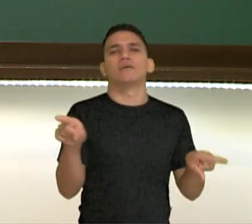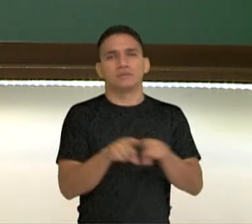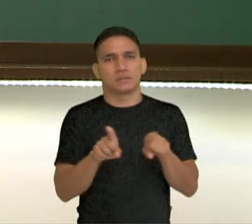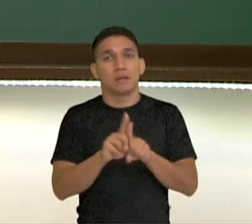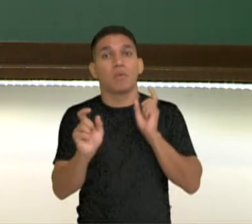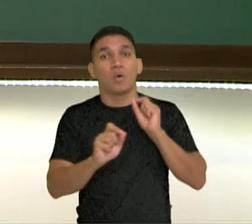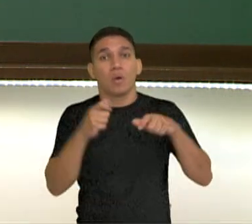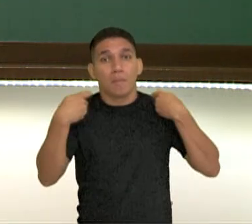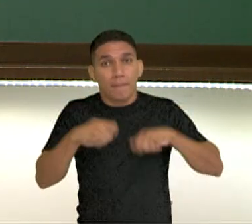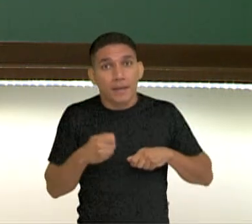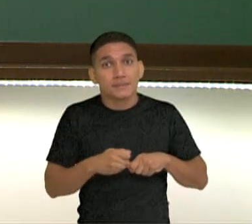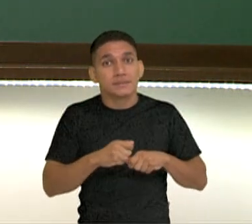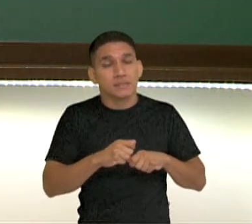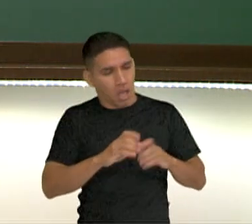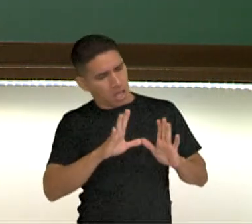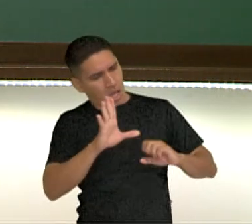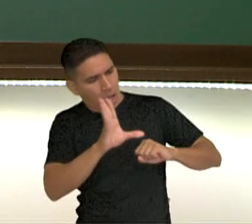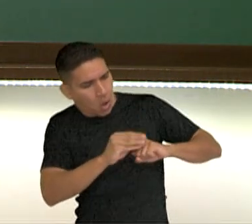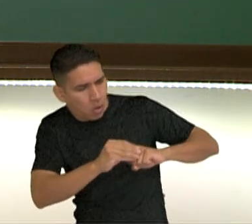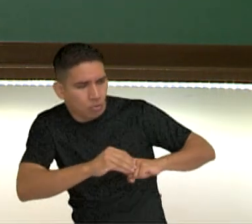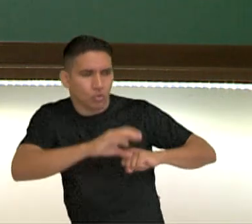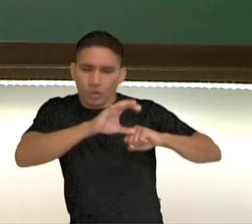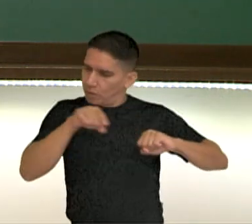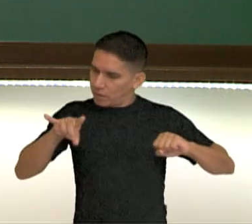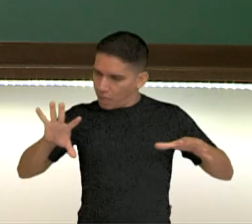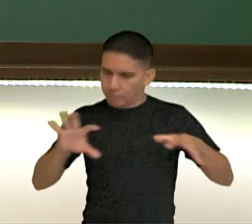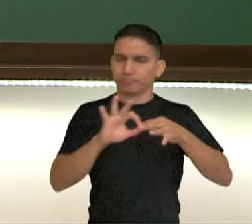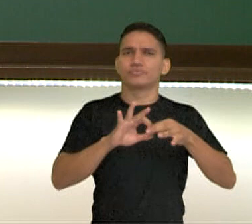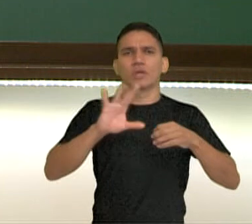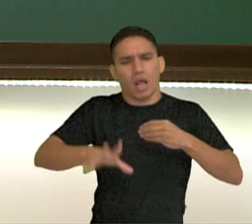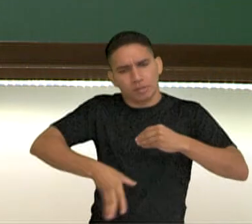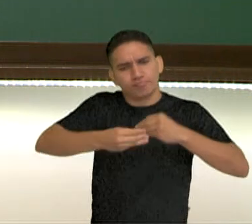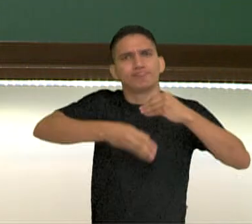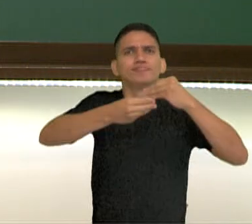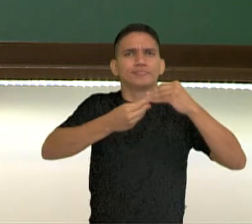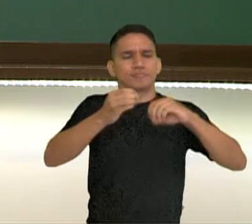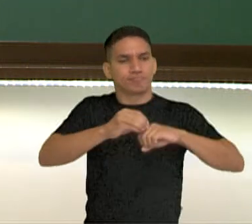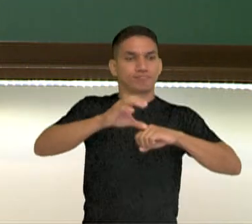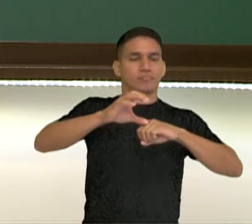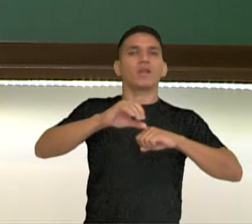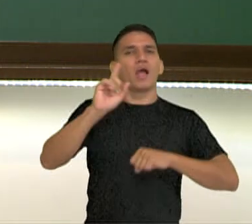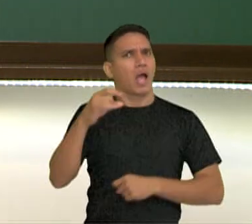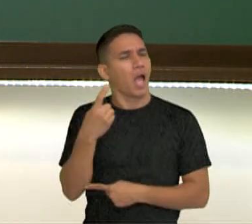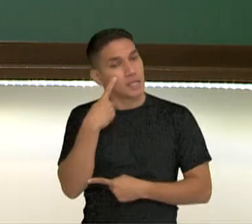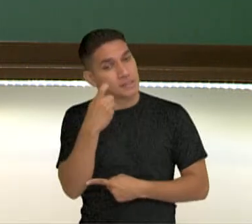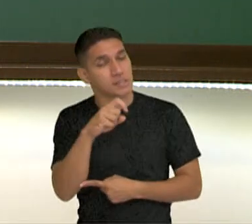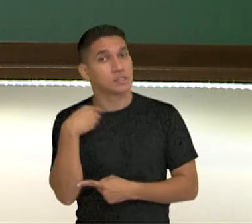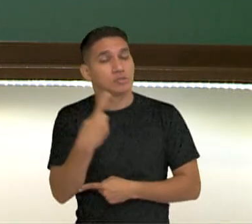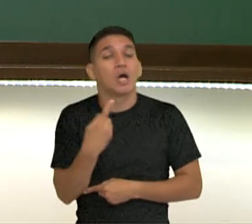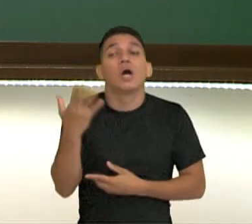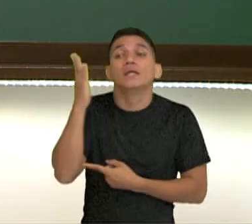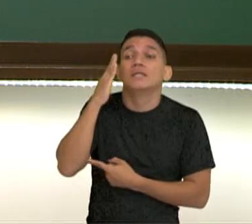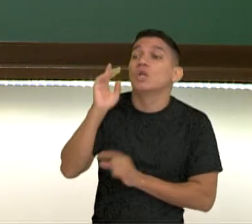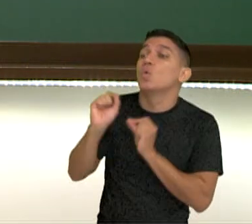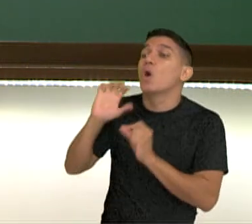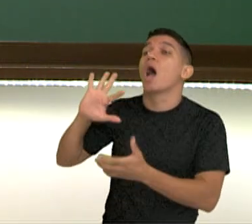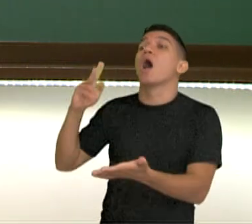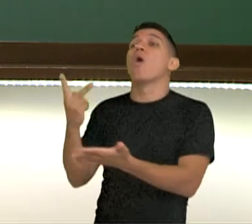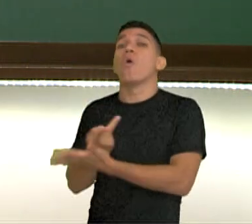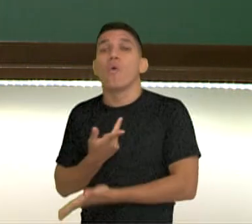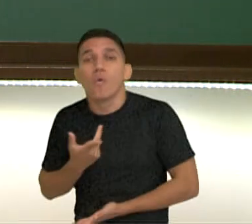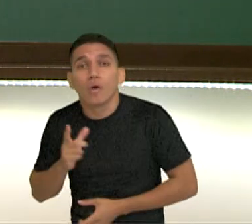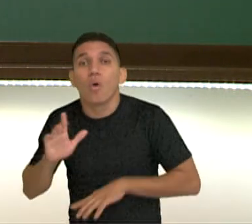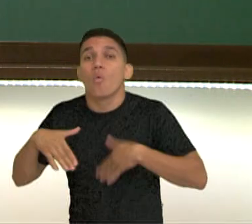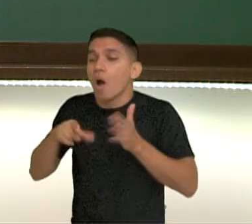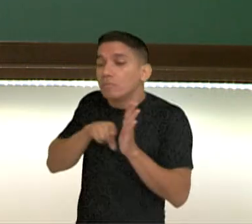também que ter esse conhecimento. É interessante para nós sabermos o que está acontecendo, quais pesquisas estão sendo